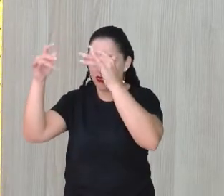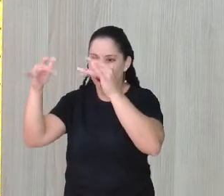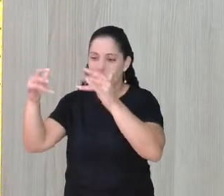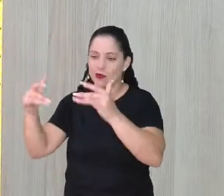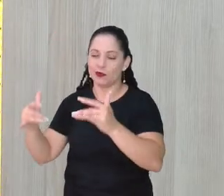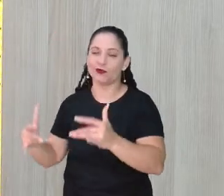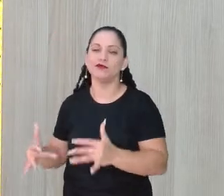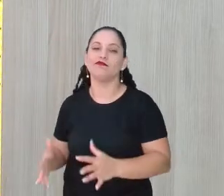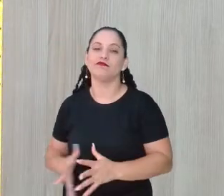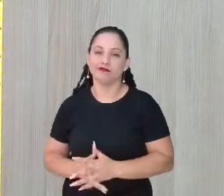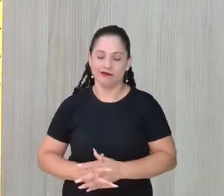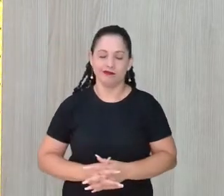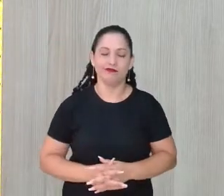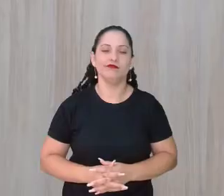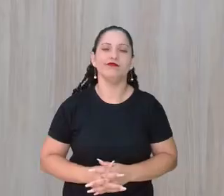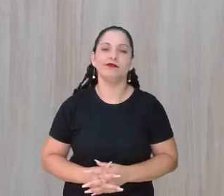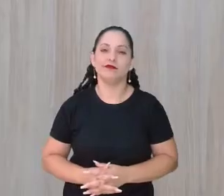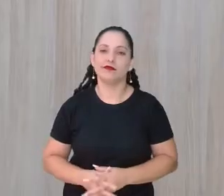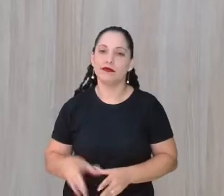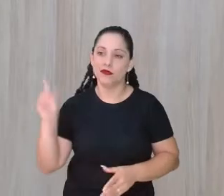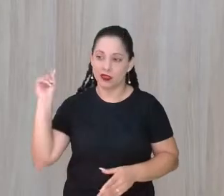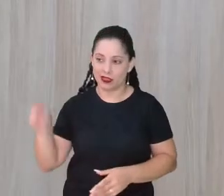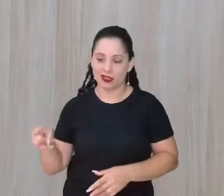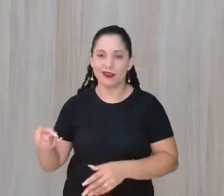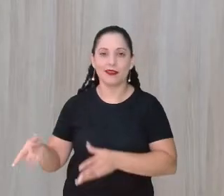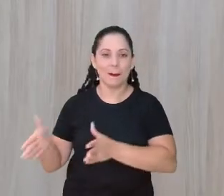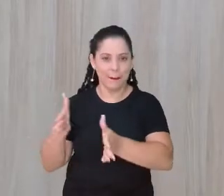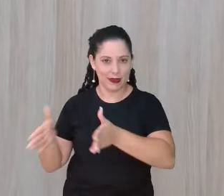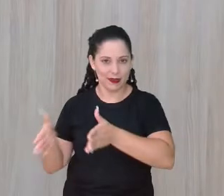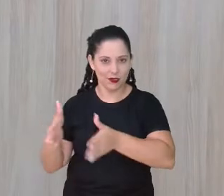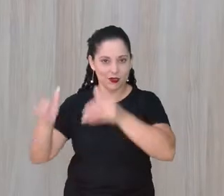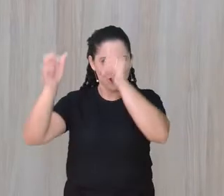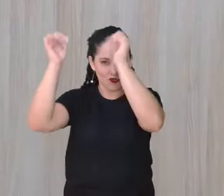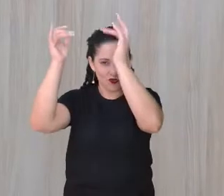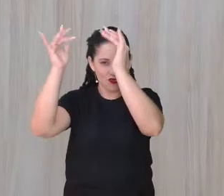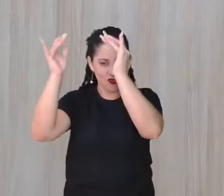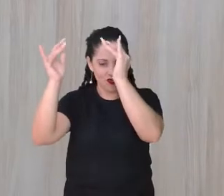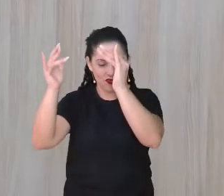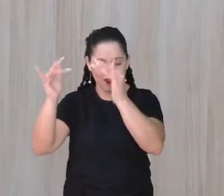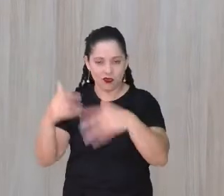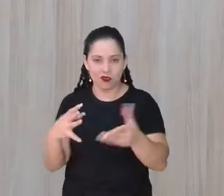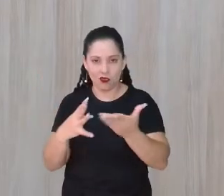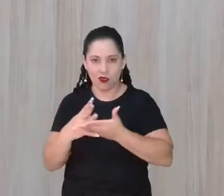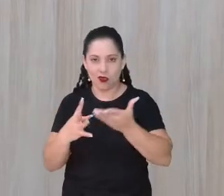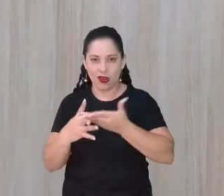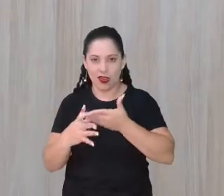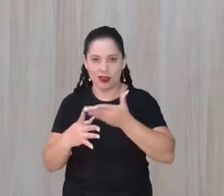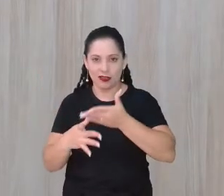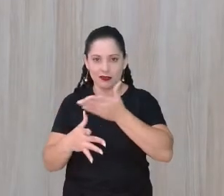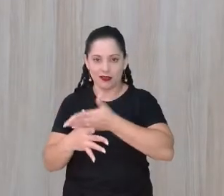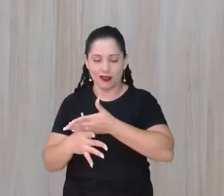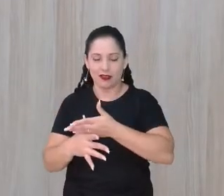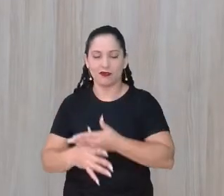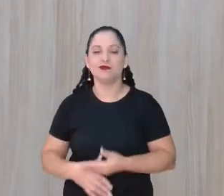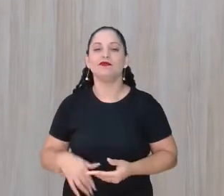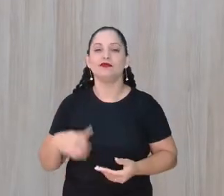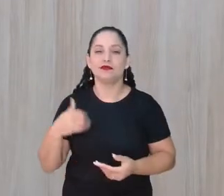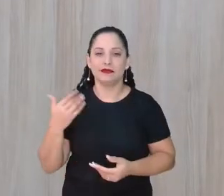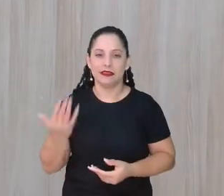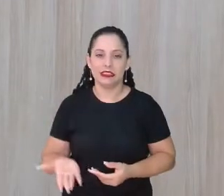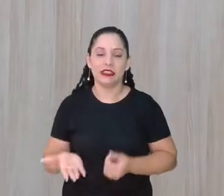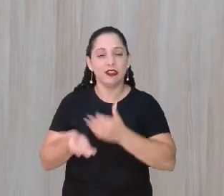aí o brumário. Então foi nesse período aí, né, do calendário aí revolucionário, que nesse